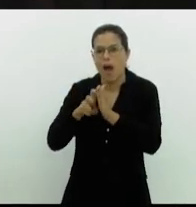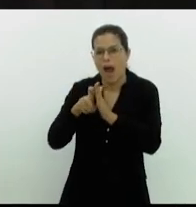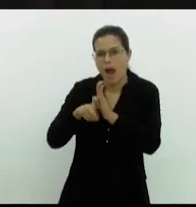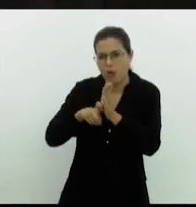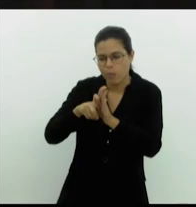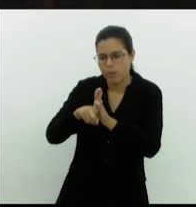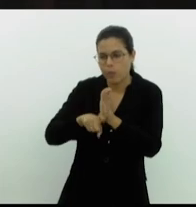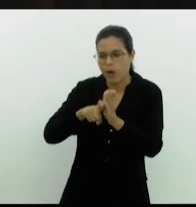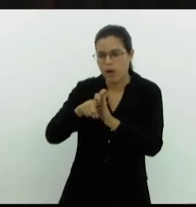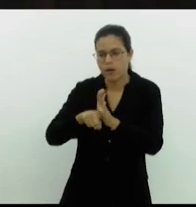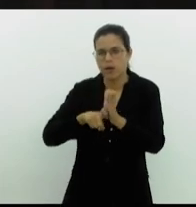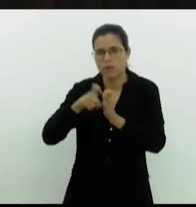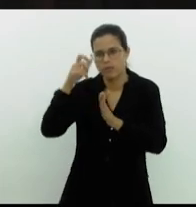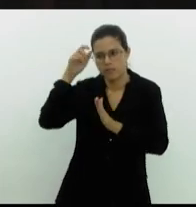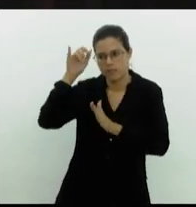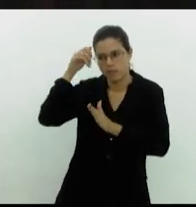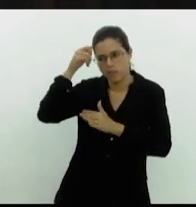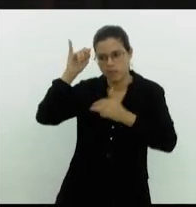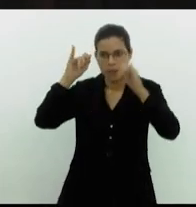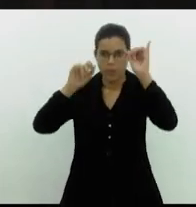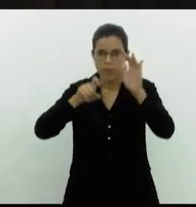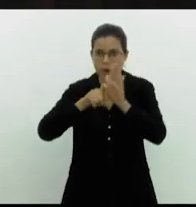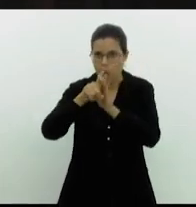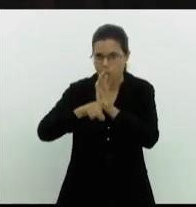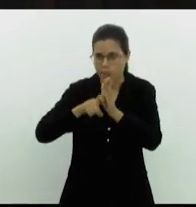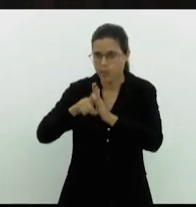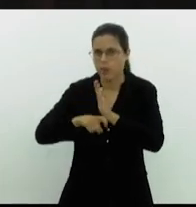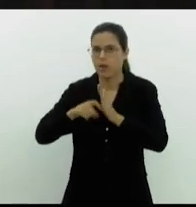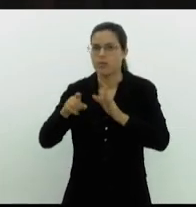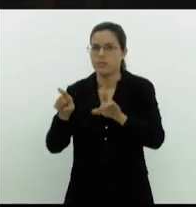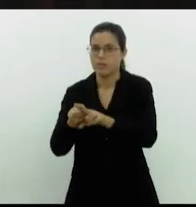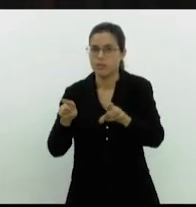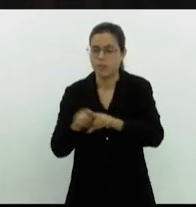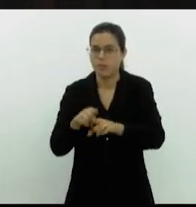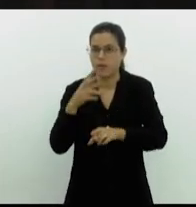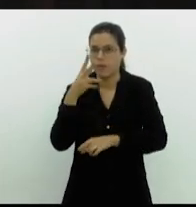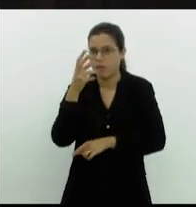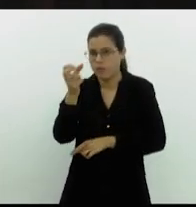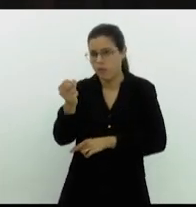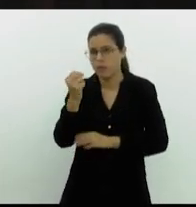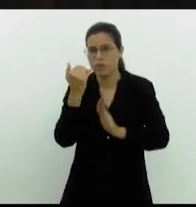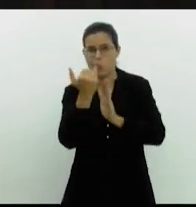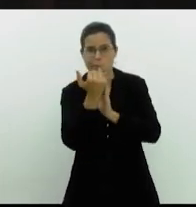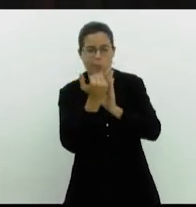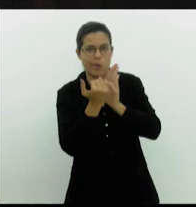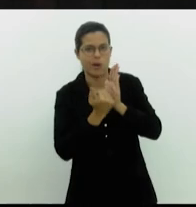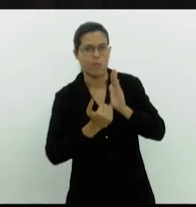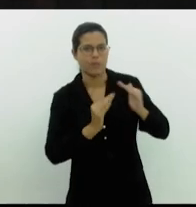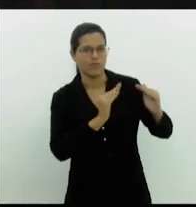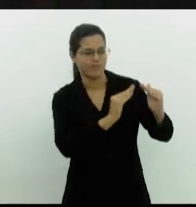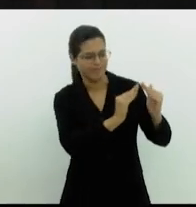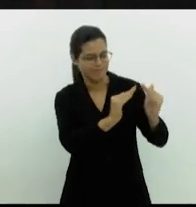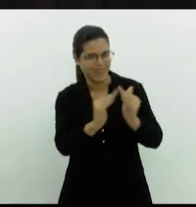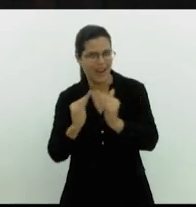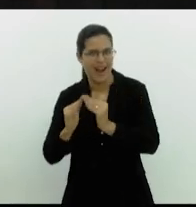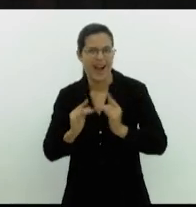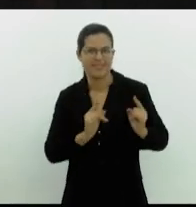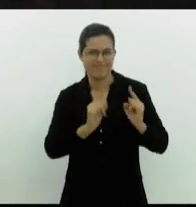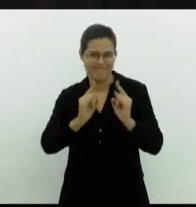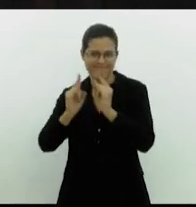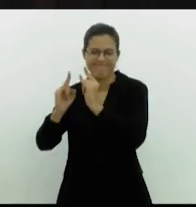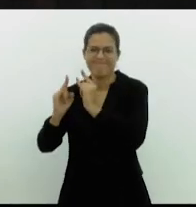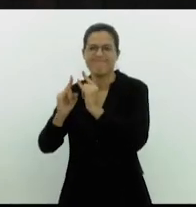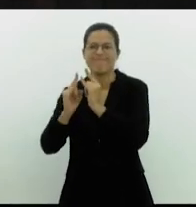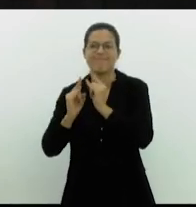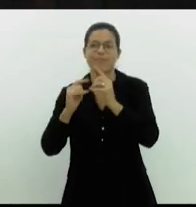agropecuária. Vai precisar de um fortíssimo programa de habitação. Vai